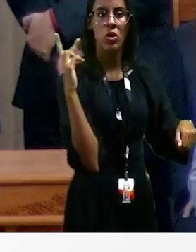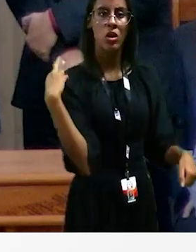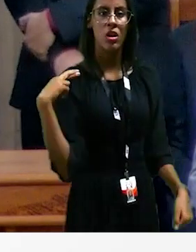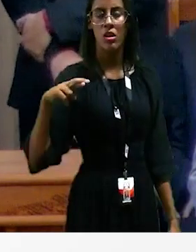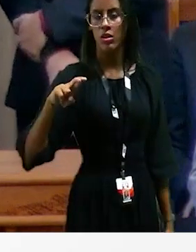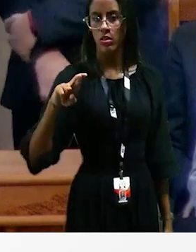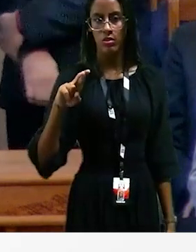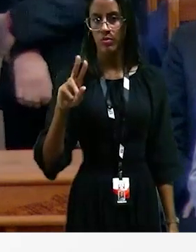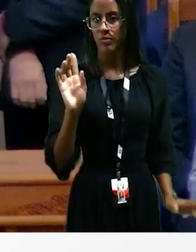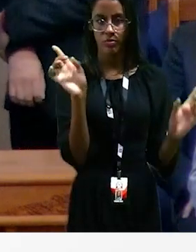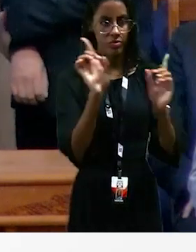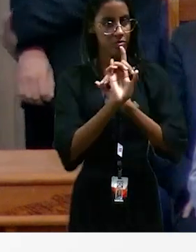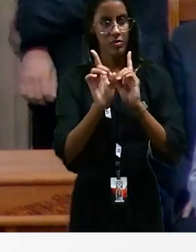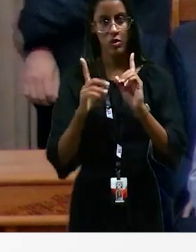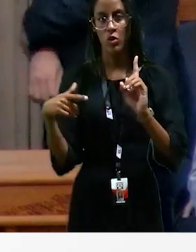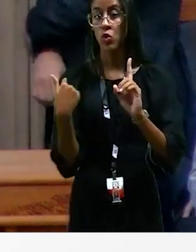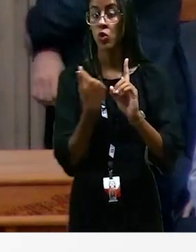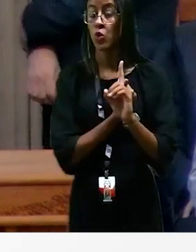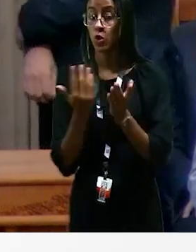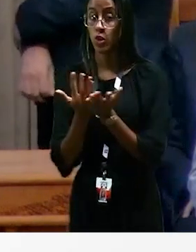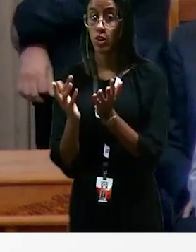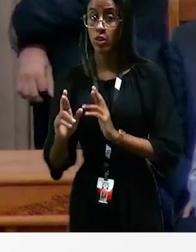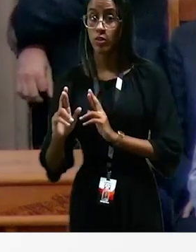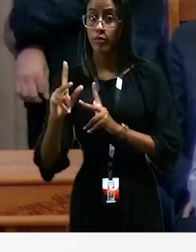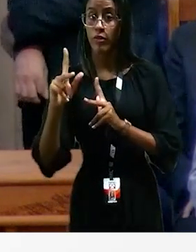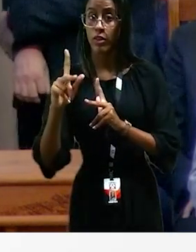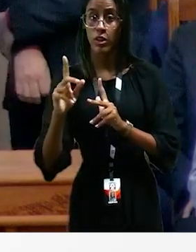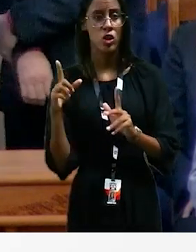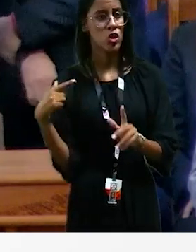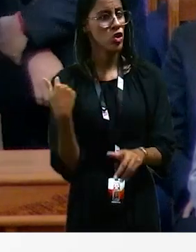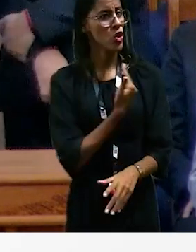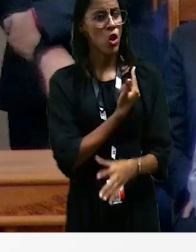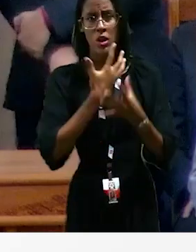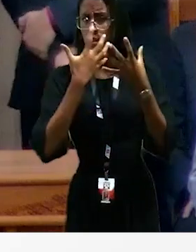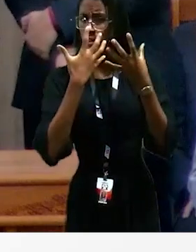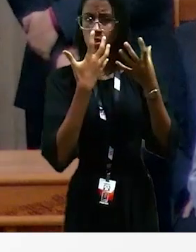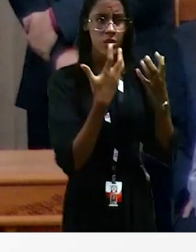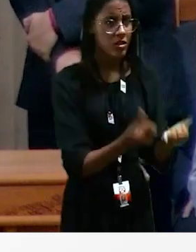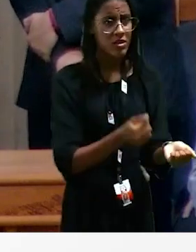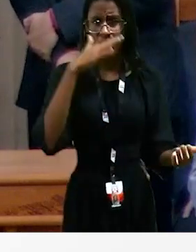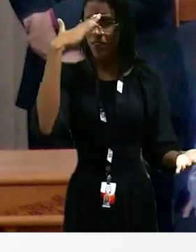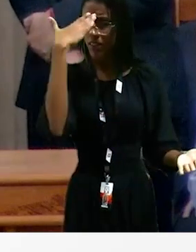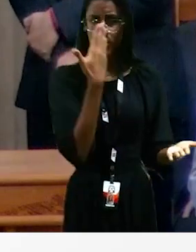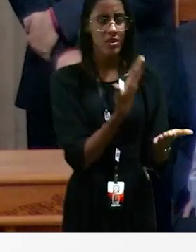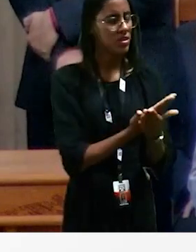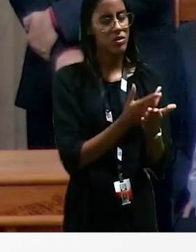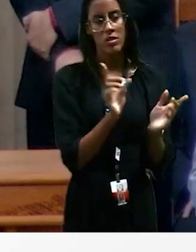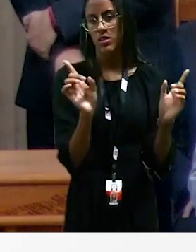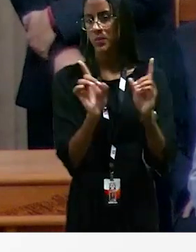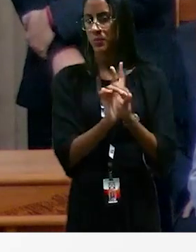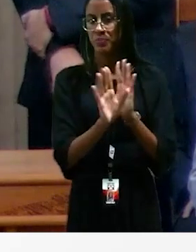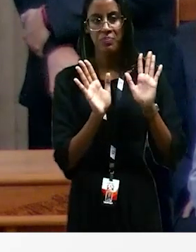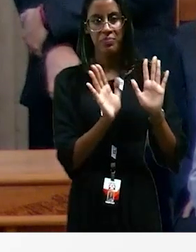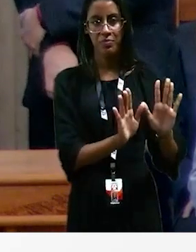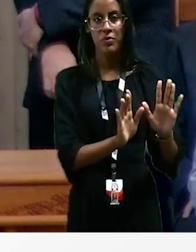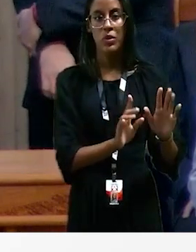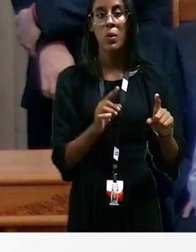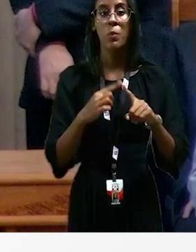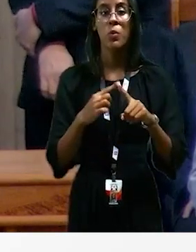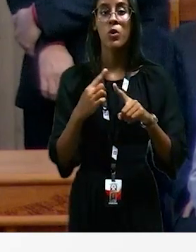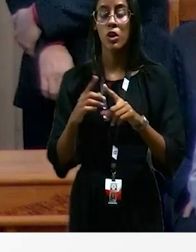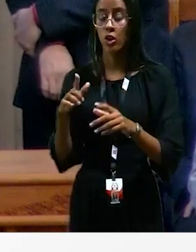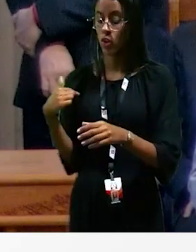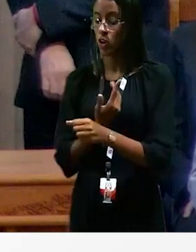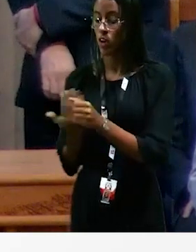bem claro nós podemos não aceitar não crer baseado na palavra de Deus mas